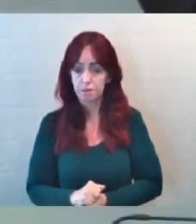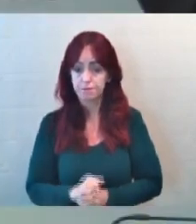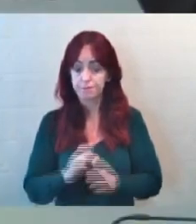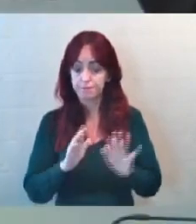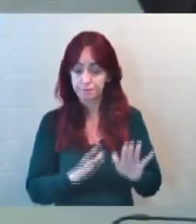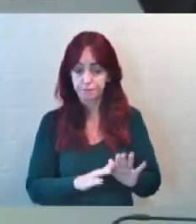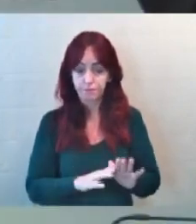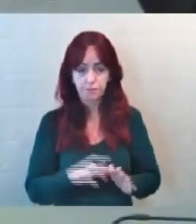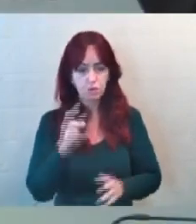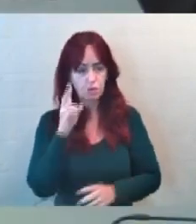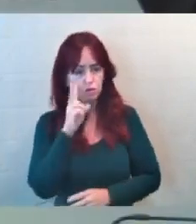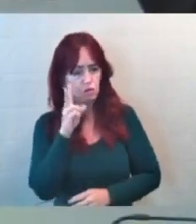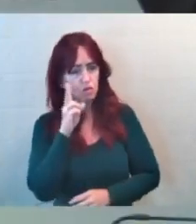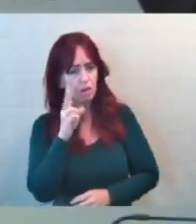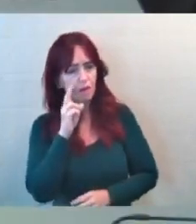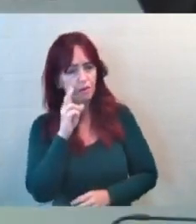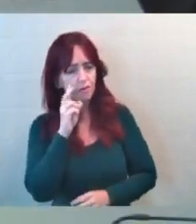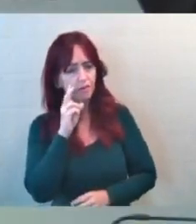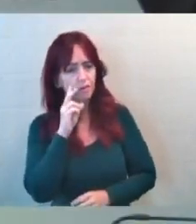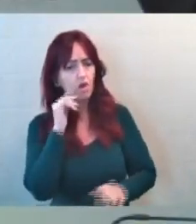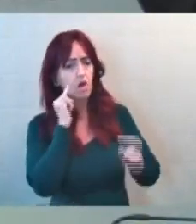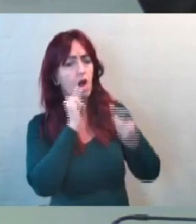que está estampada nos backbus?